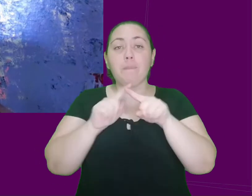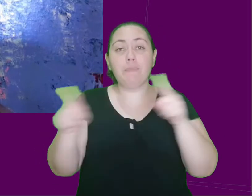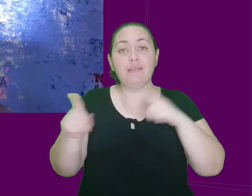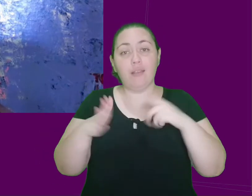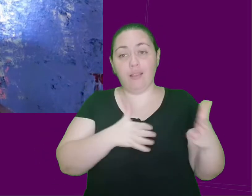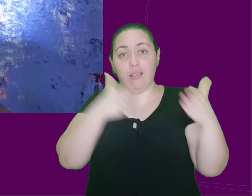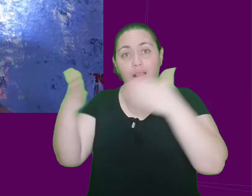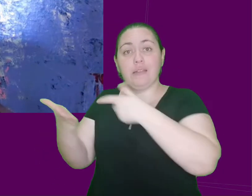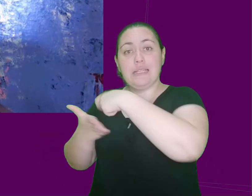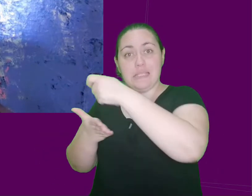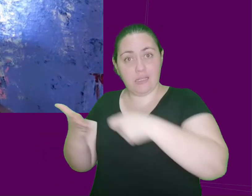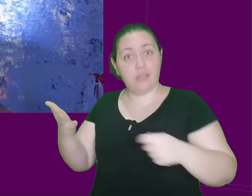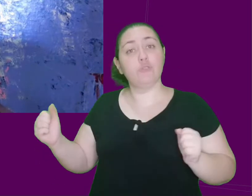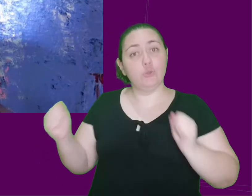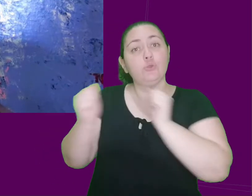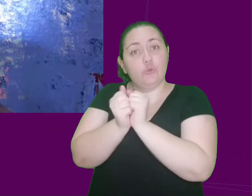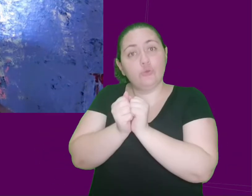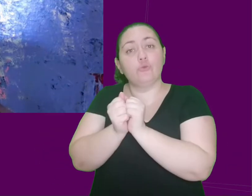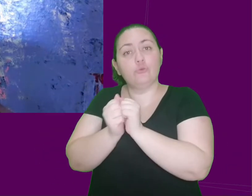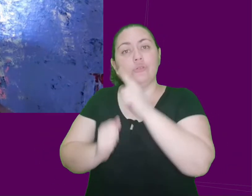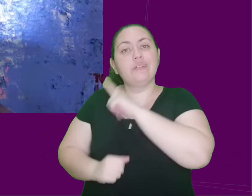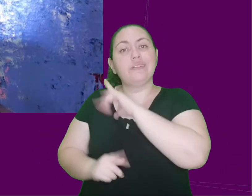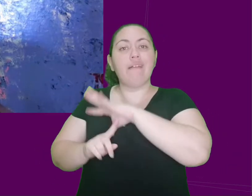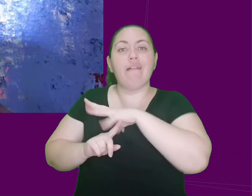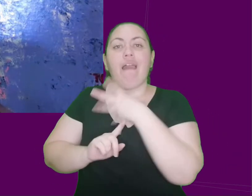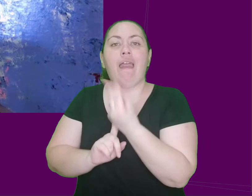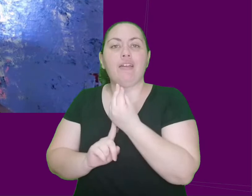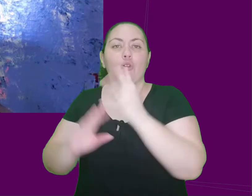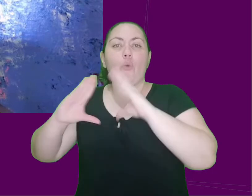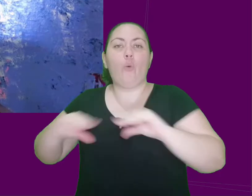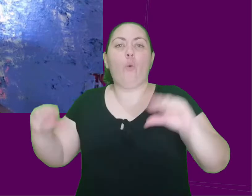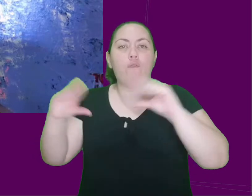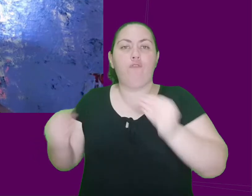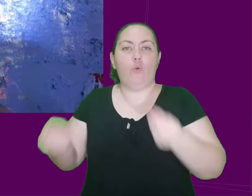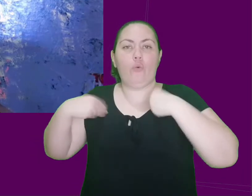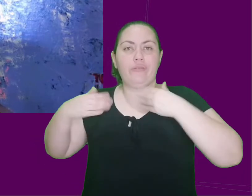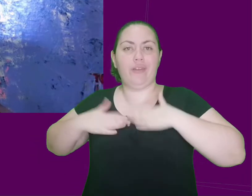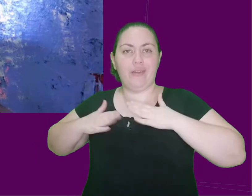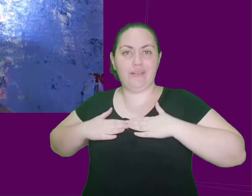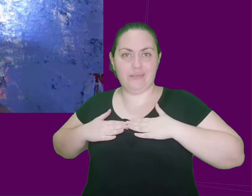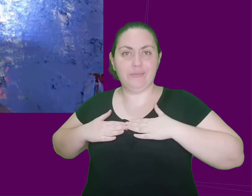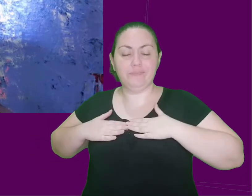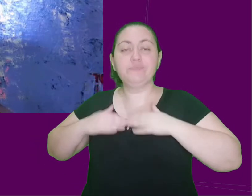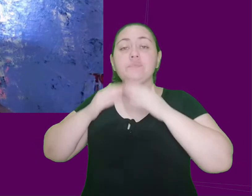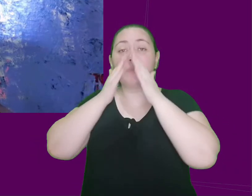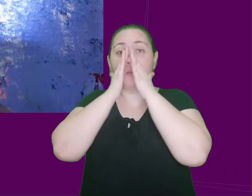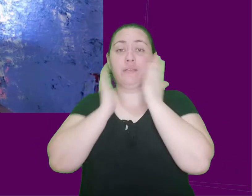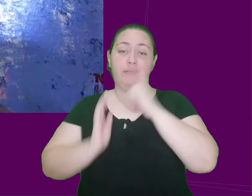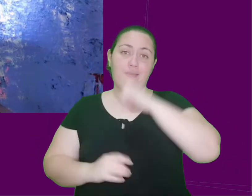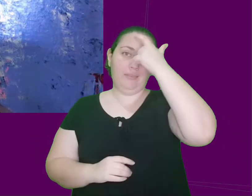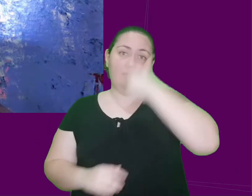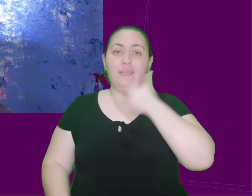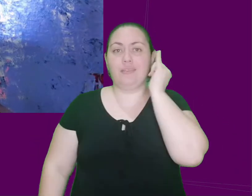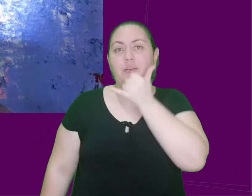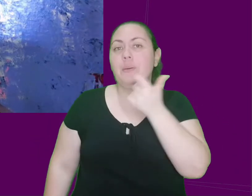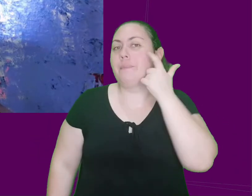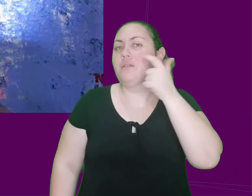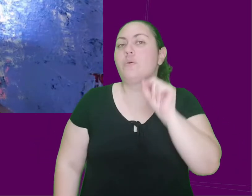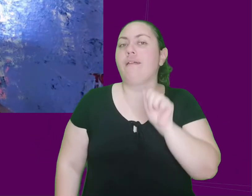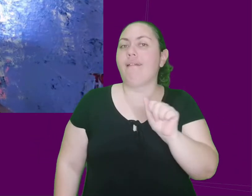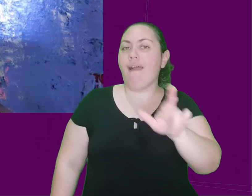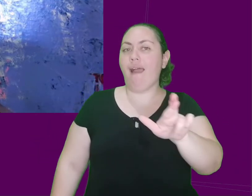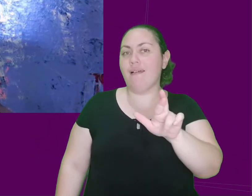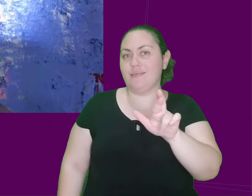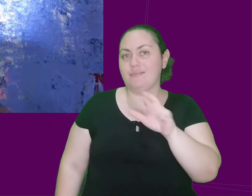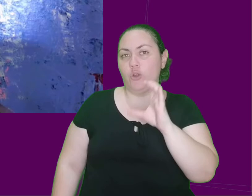escrita está envolvida na artificialidade confortável ao narrador. Essa artificialidade é pensada através do ar-condicionado